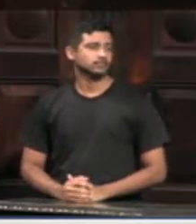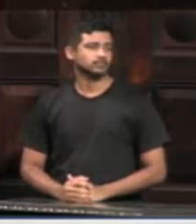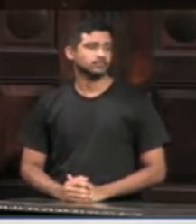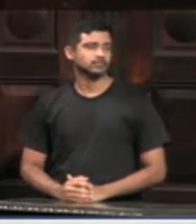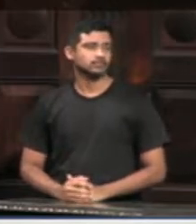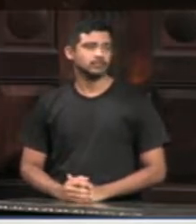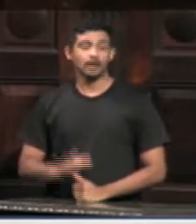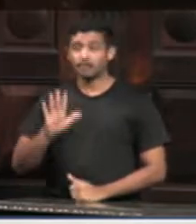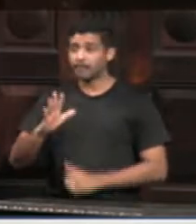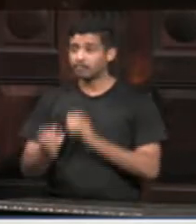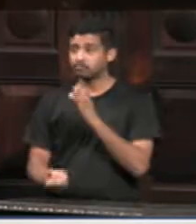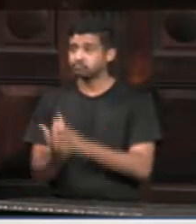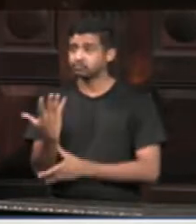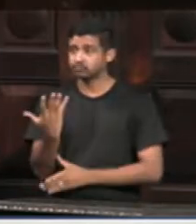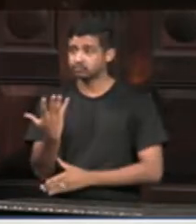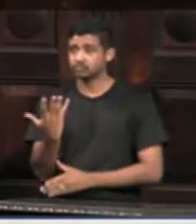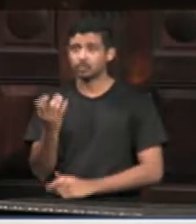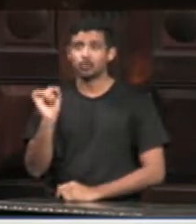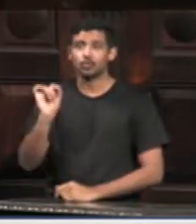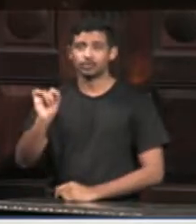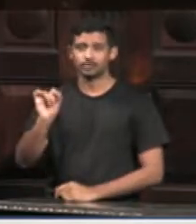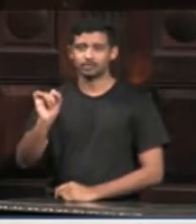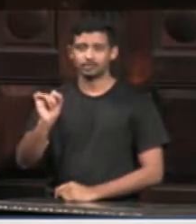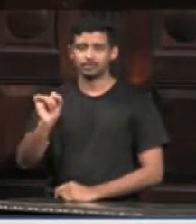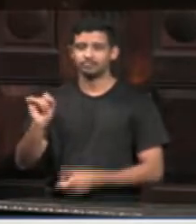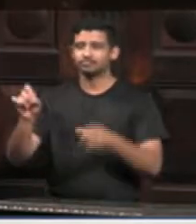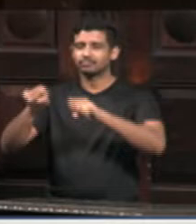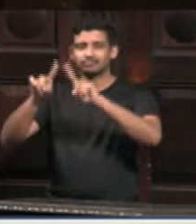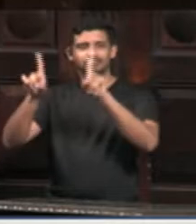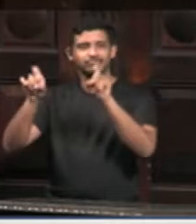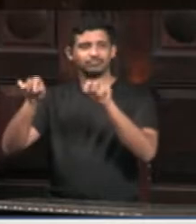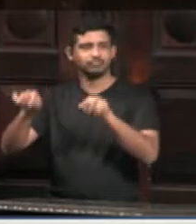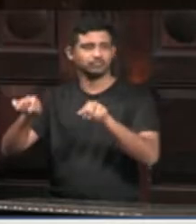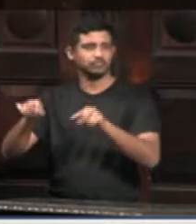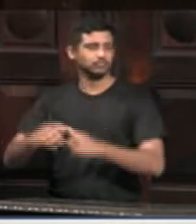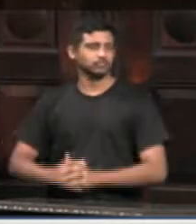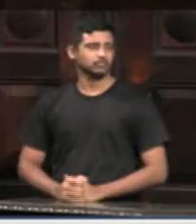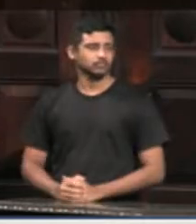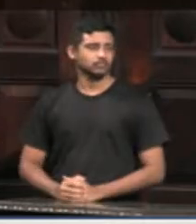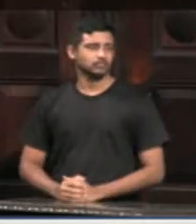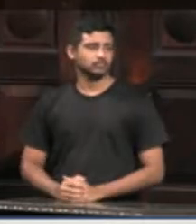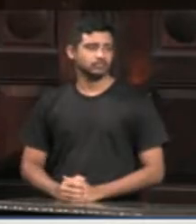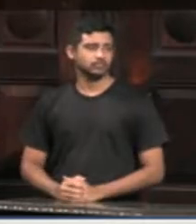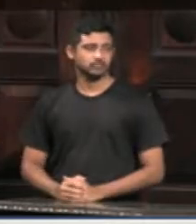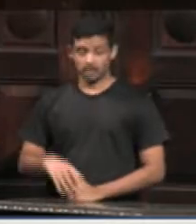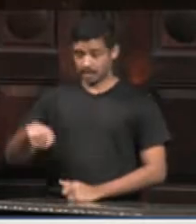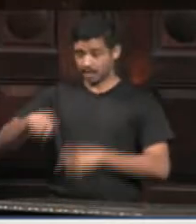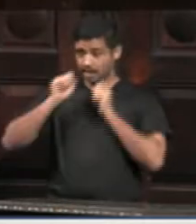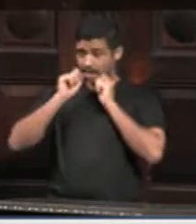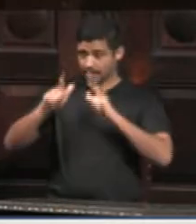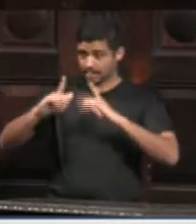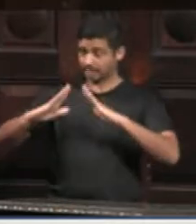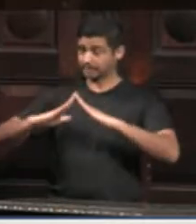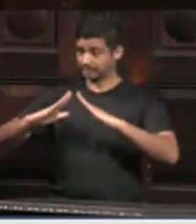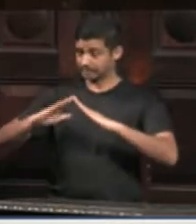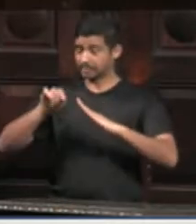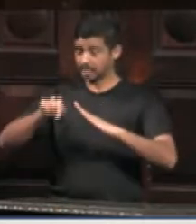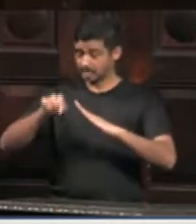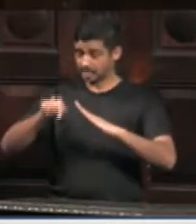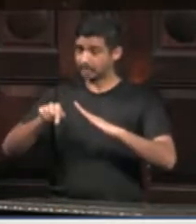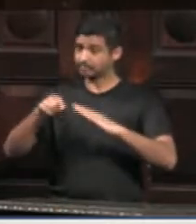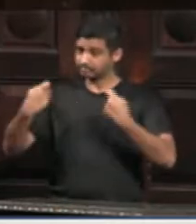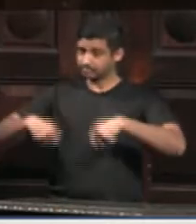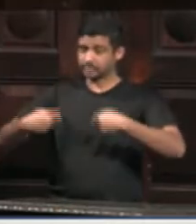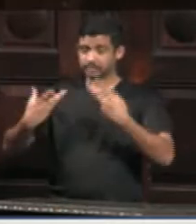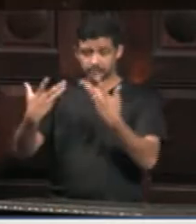Mas surge uma questão que esta casa sobre ela tem se debruçado, que é